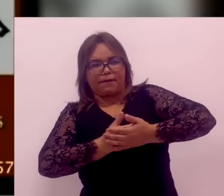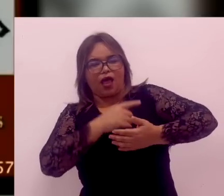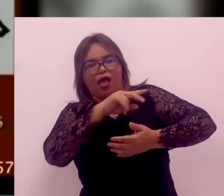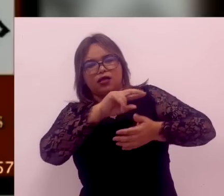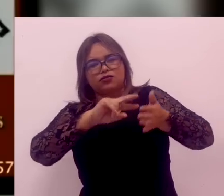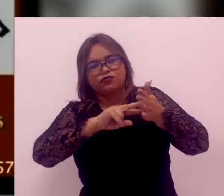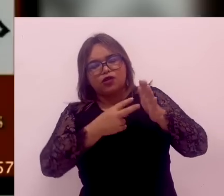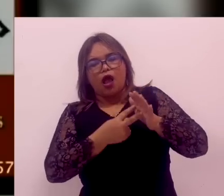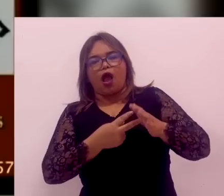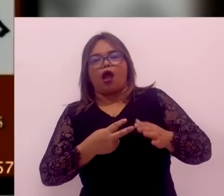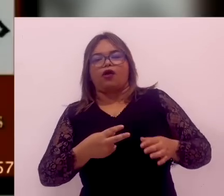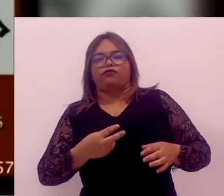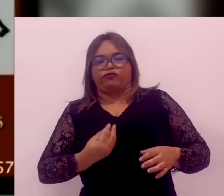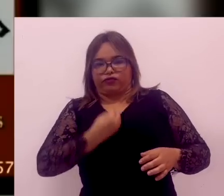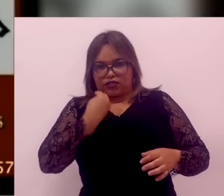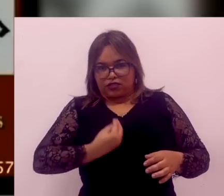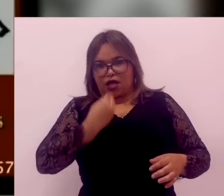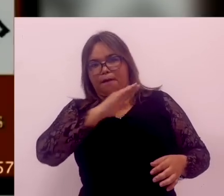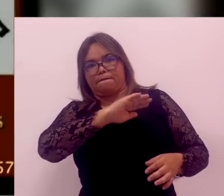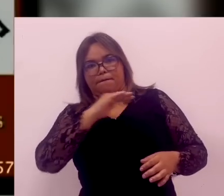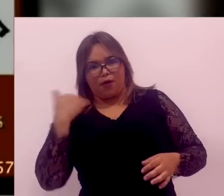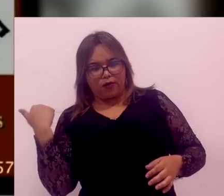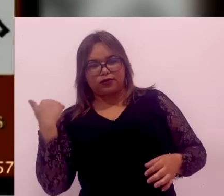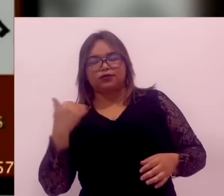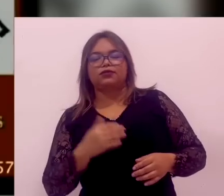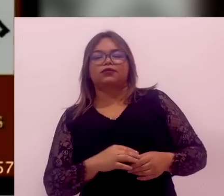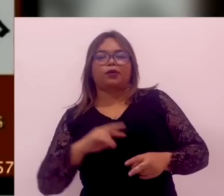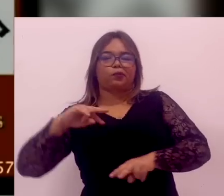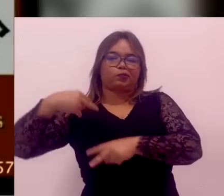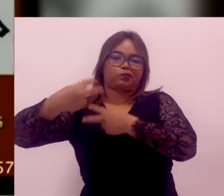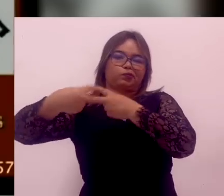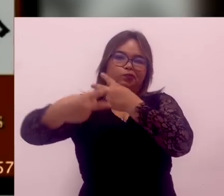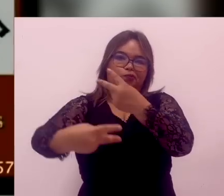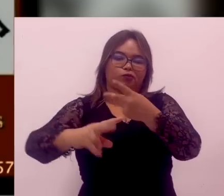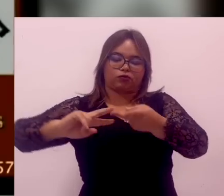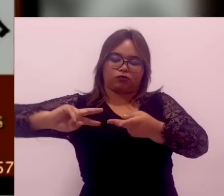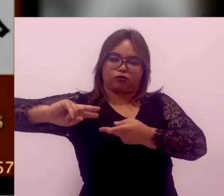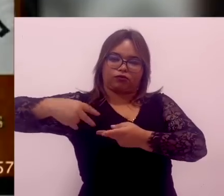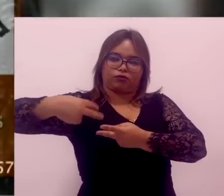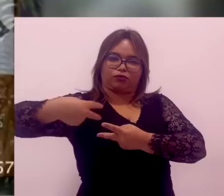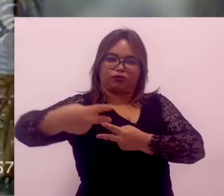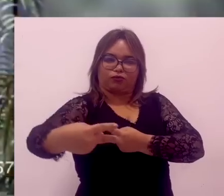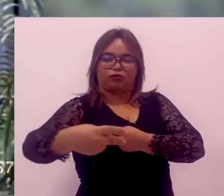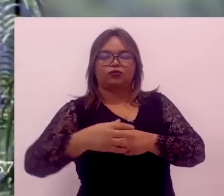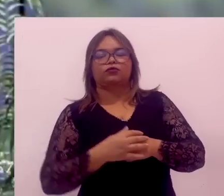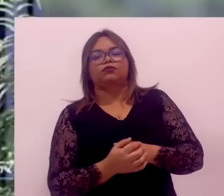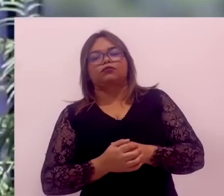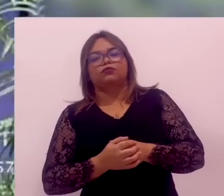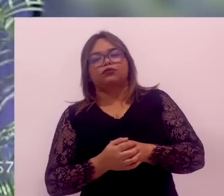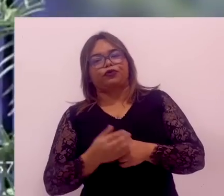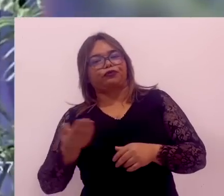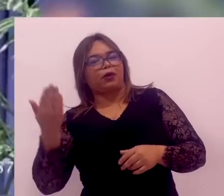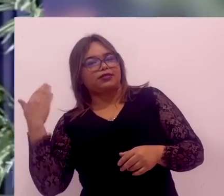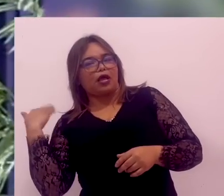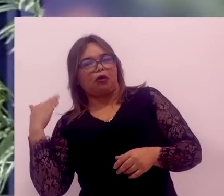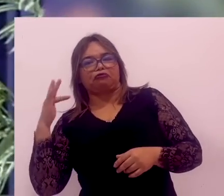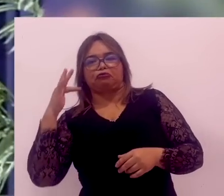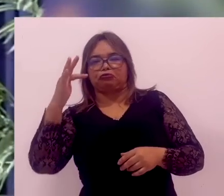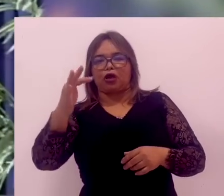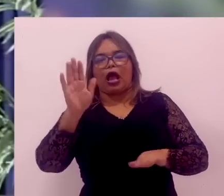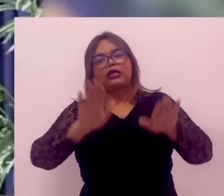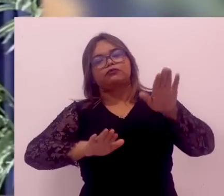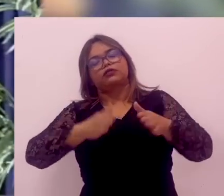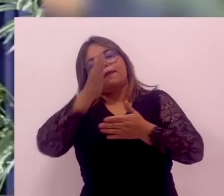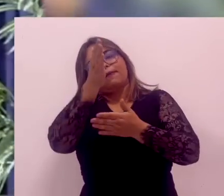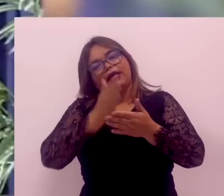Trata-se da reencarnação. Aponta para frente e para trás. Às vezes são metade branco e metade preto, representando o